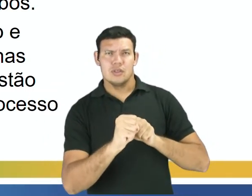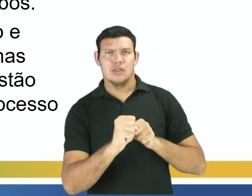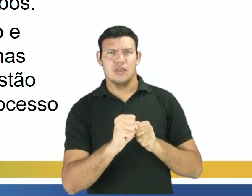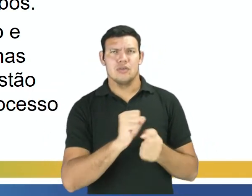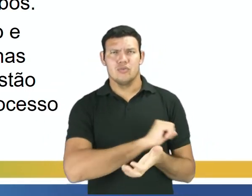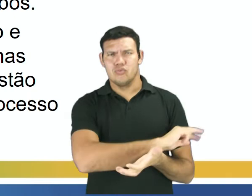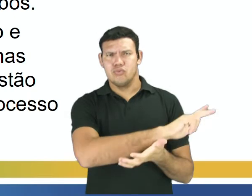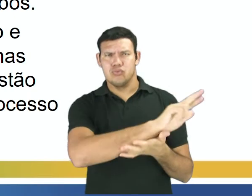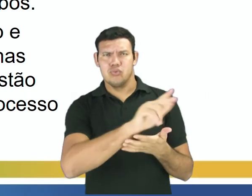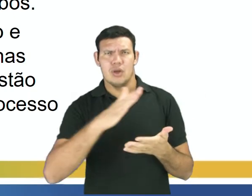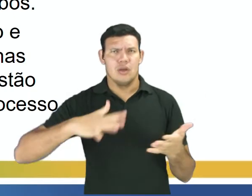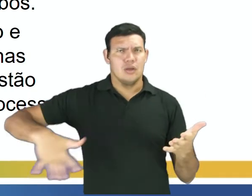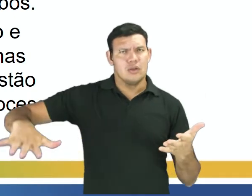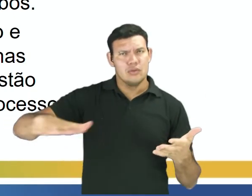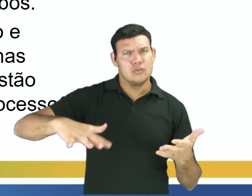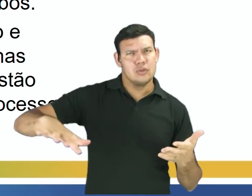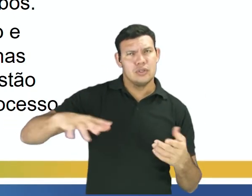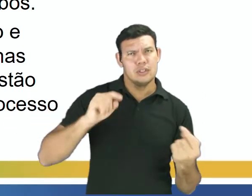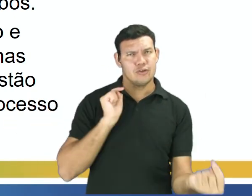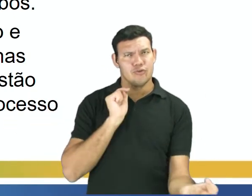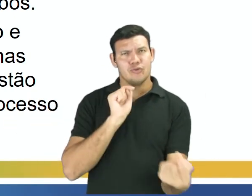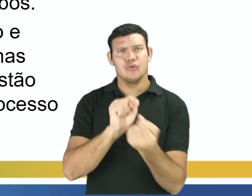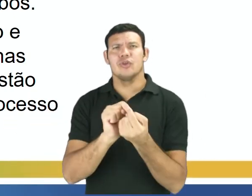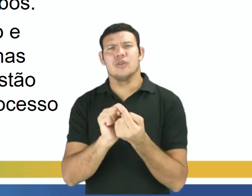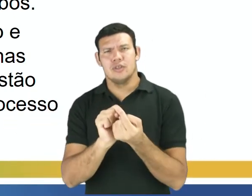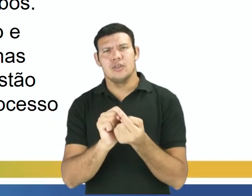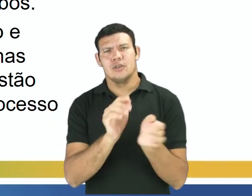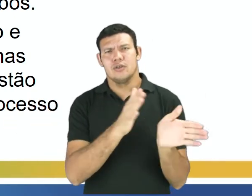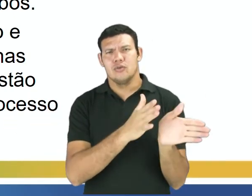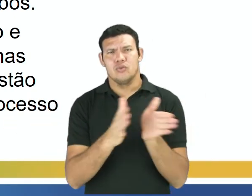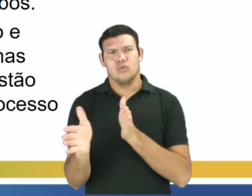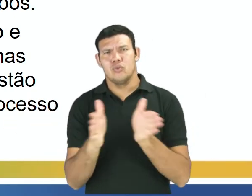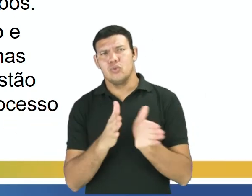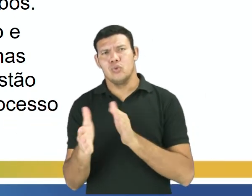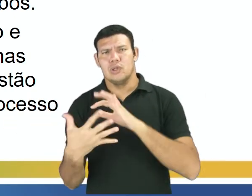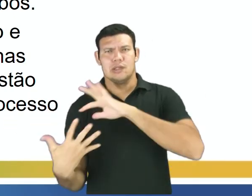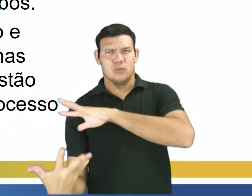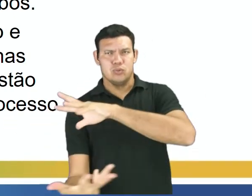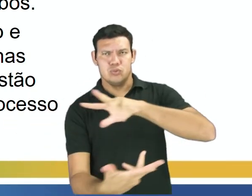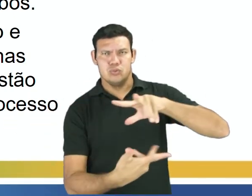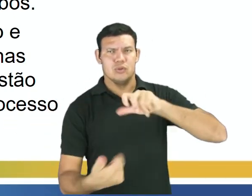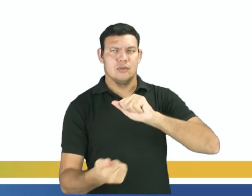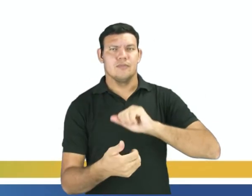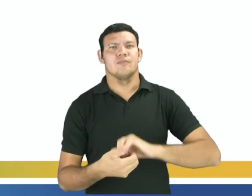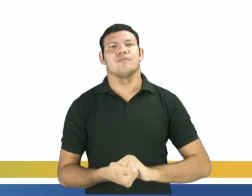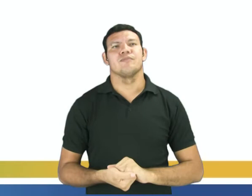de globalização que tem tornado o mundo cada vez menor ao alcance de todo mundo.